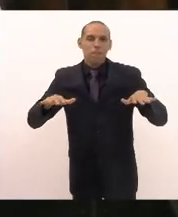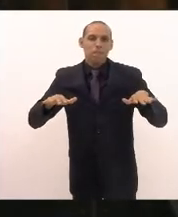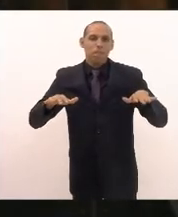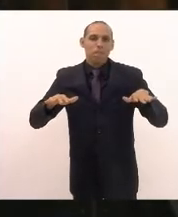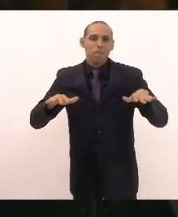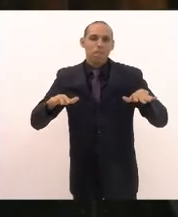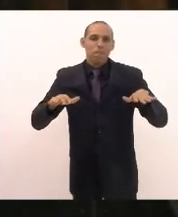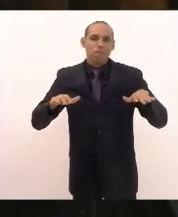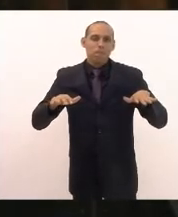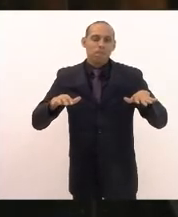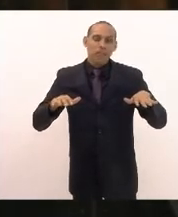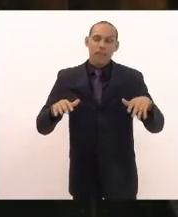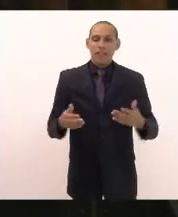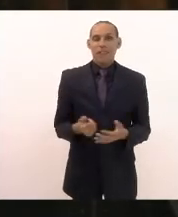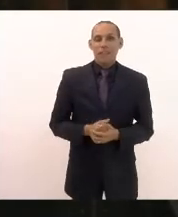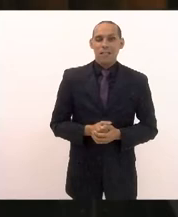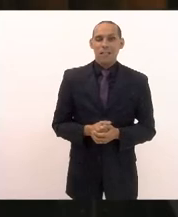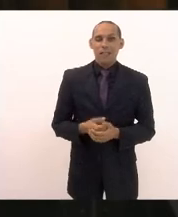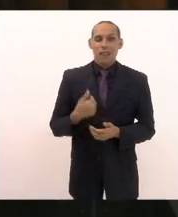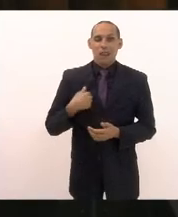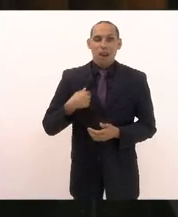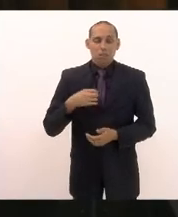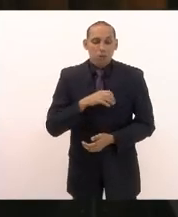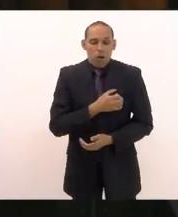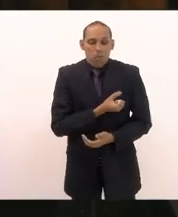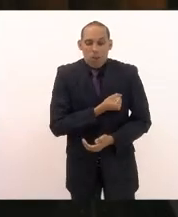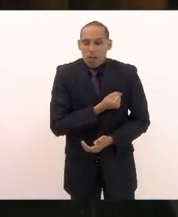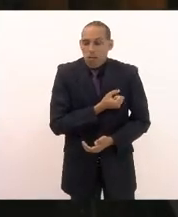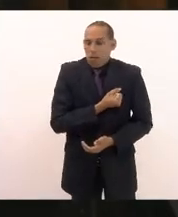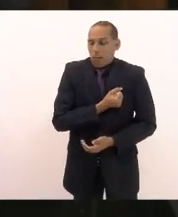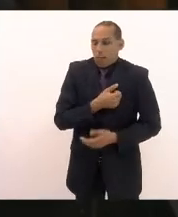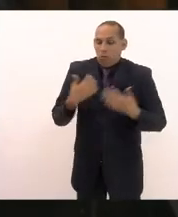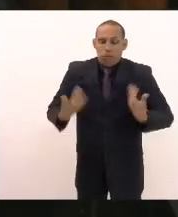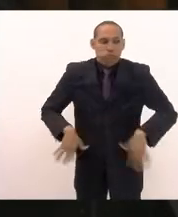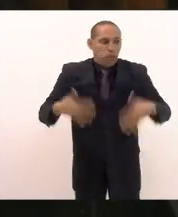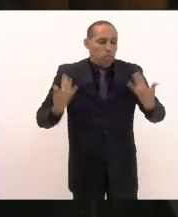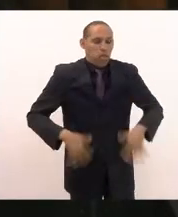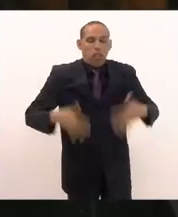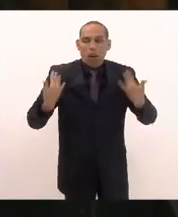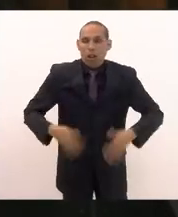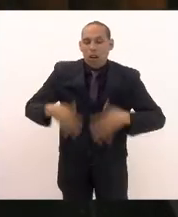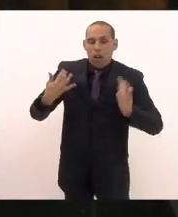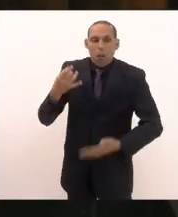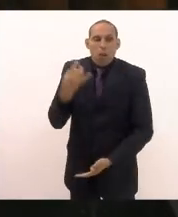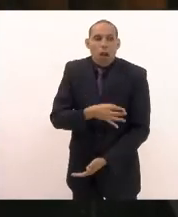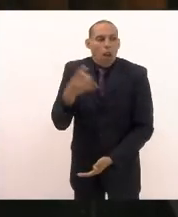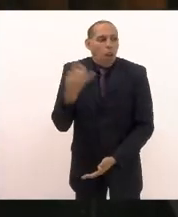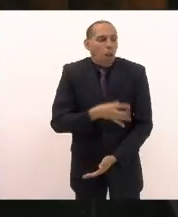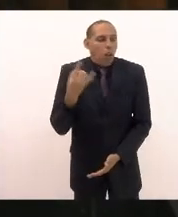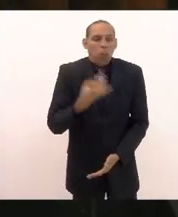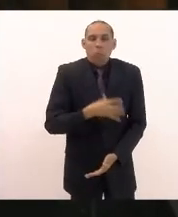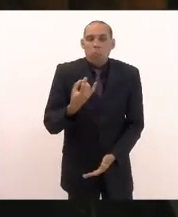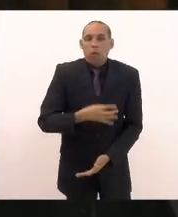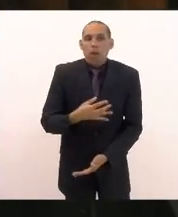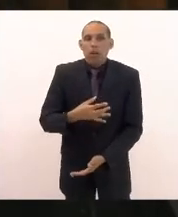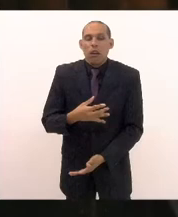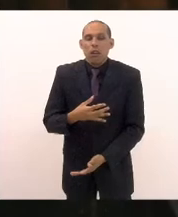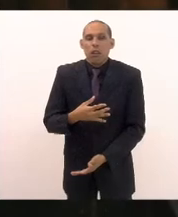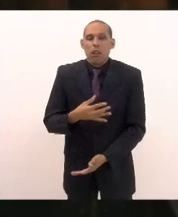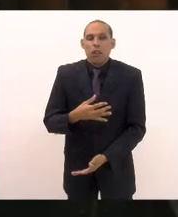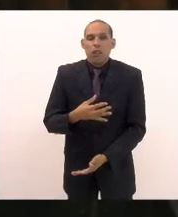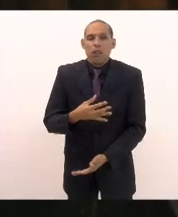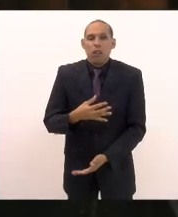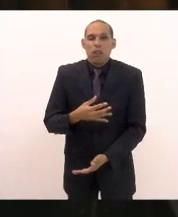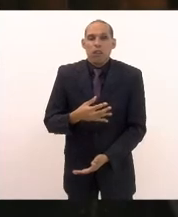Como eu fiquei em pânico, como eu fiquei aterrorizado diante dos fatos,